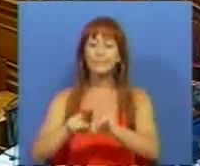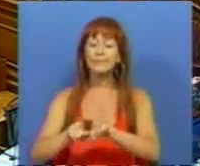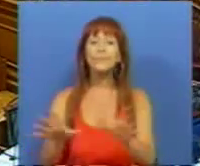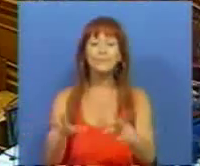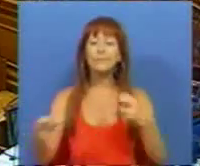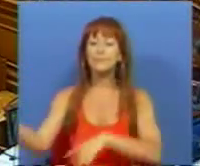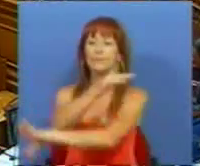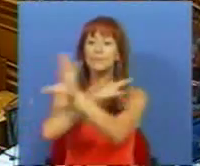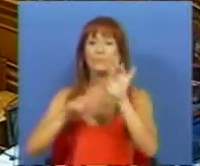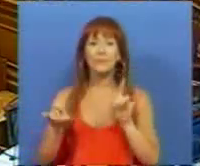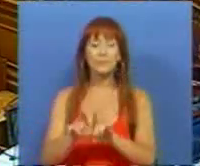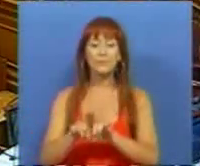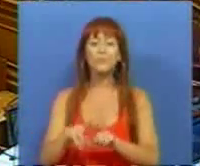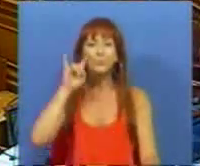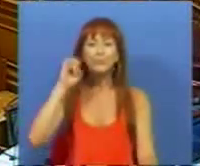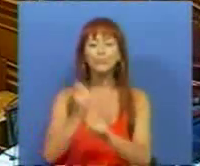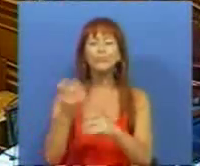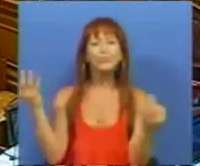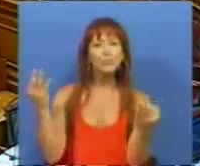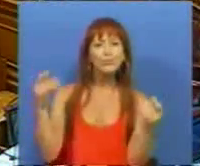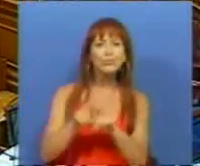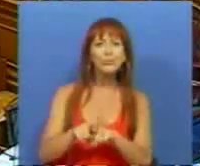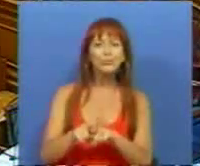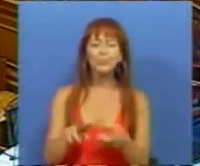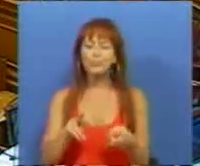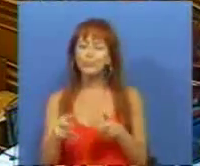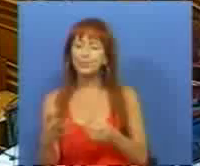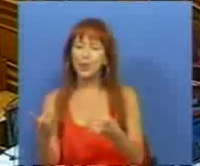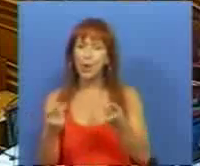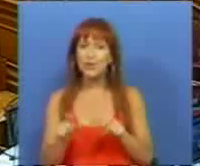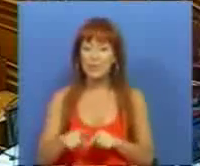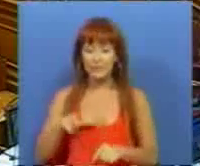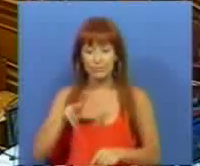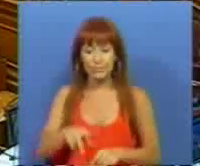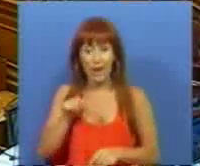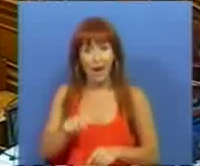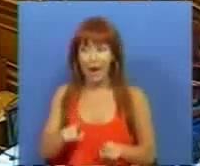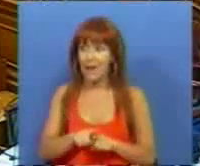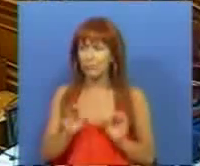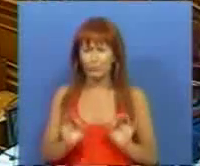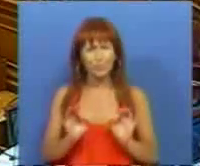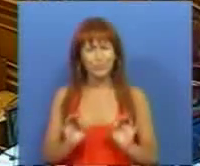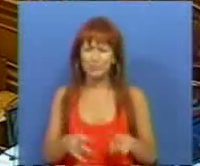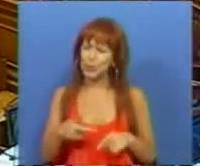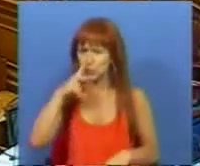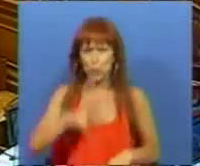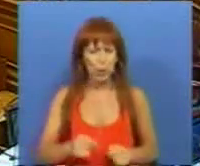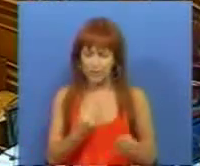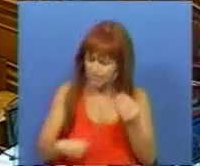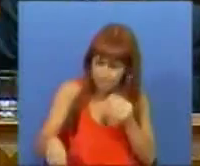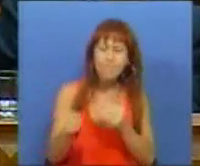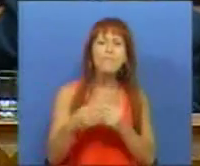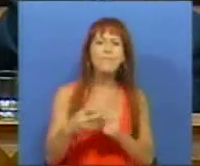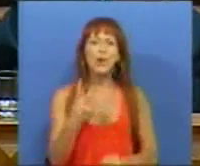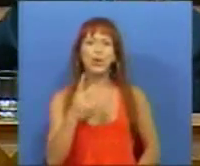A Comissão Europeia exigiu para o reajustamento orçamental em Portugal a certeza de um corte suplementar